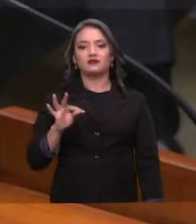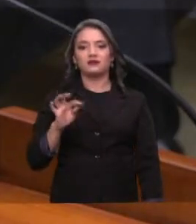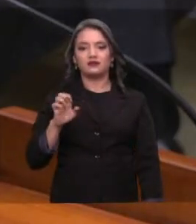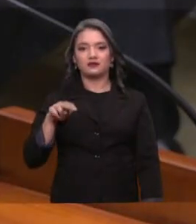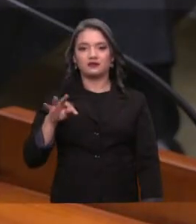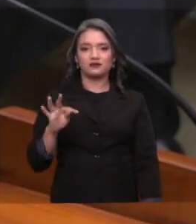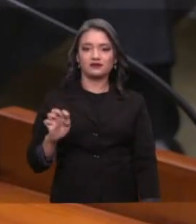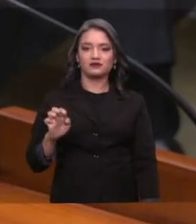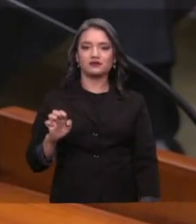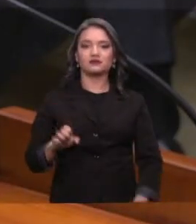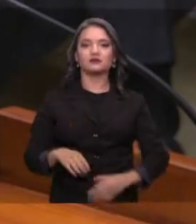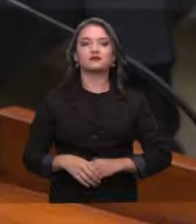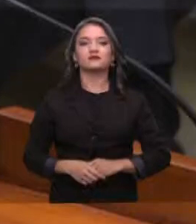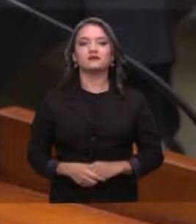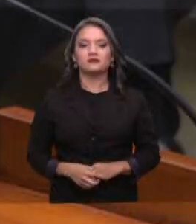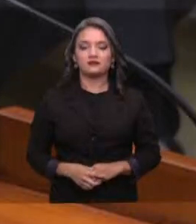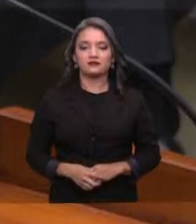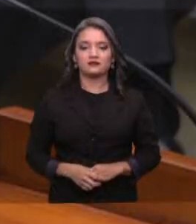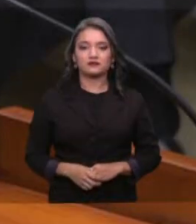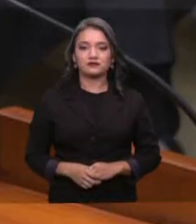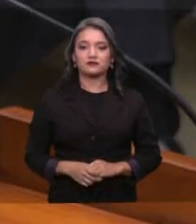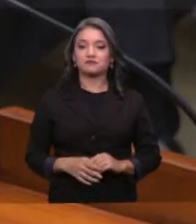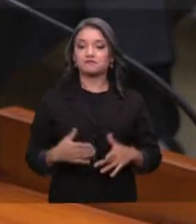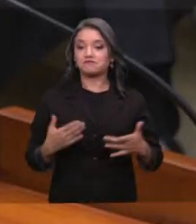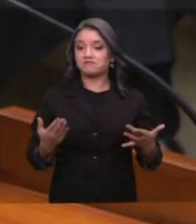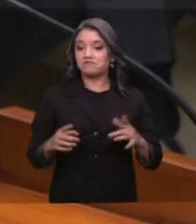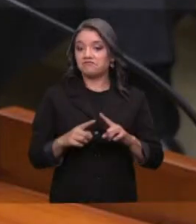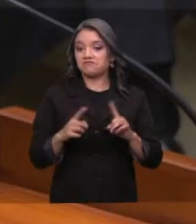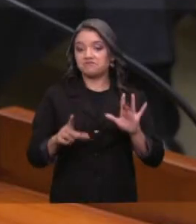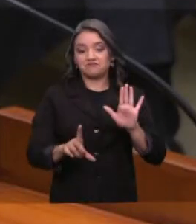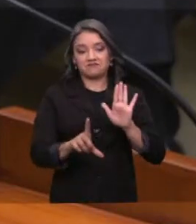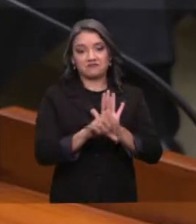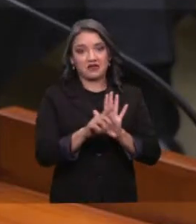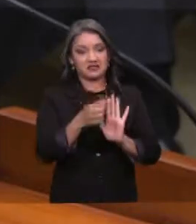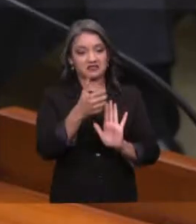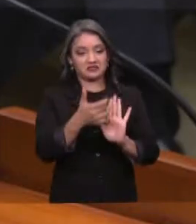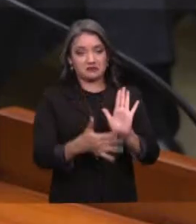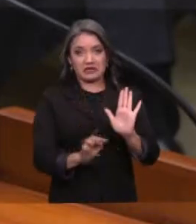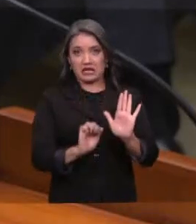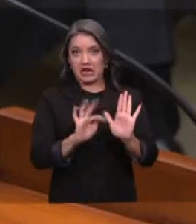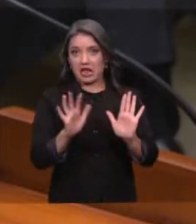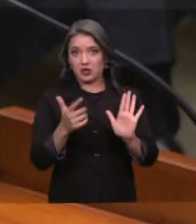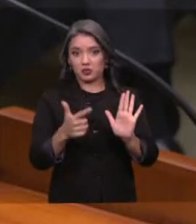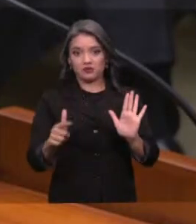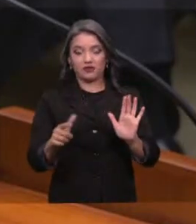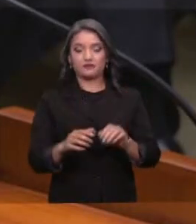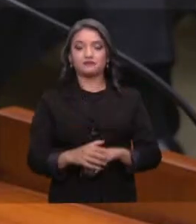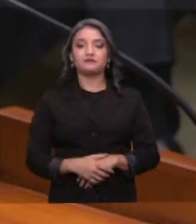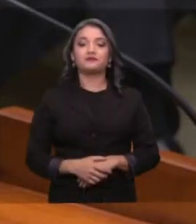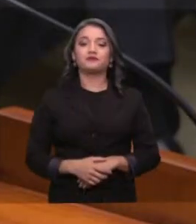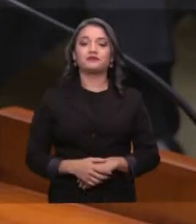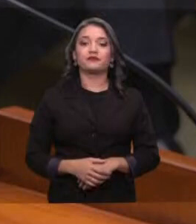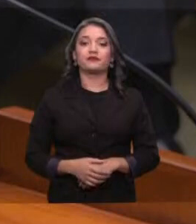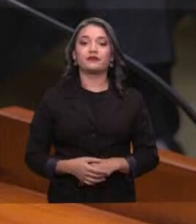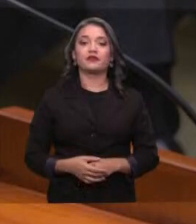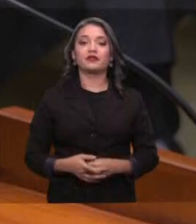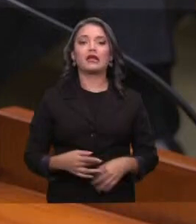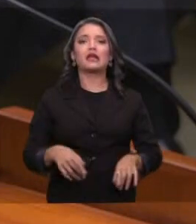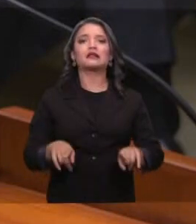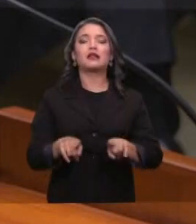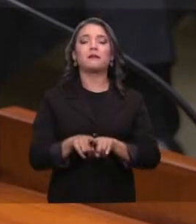claro. Isso não foi posto claramente na lei. E esse prazo que tem o